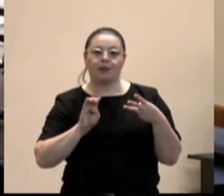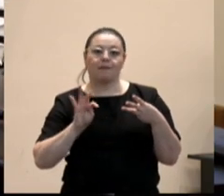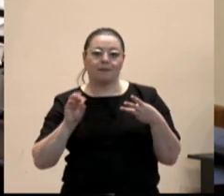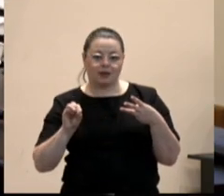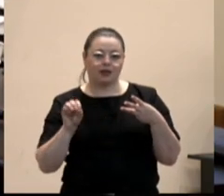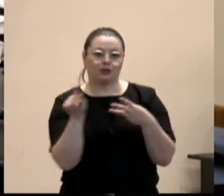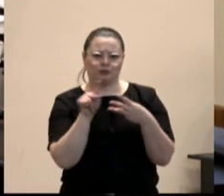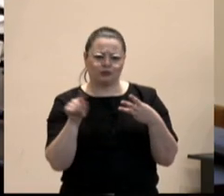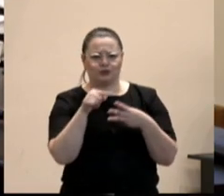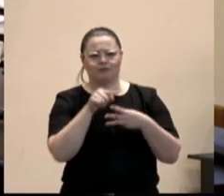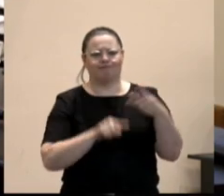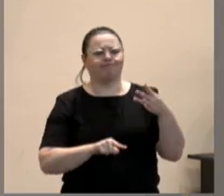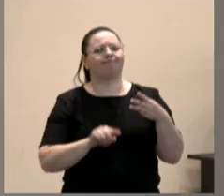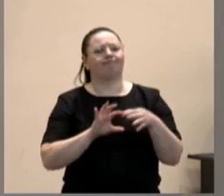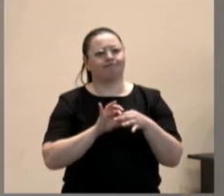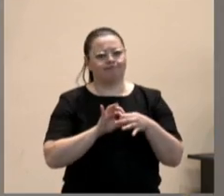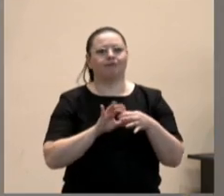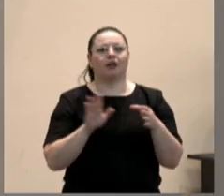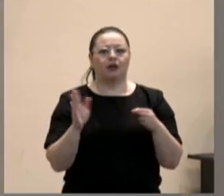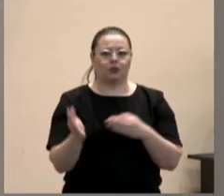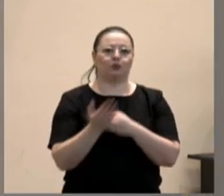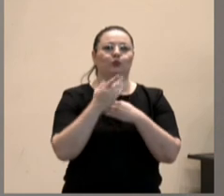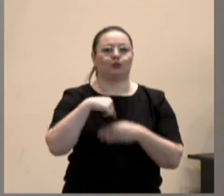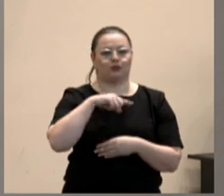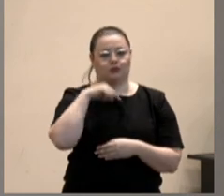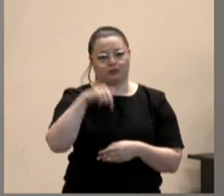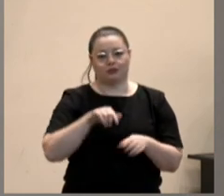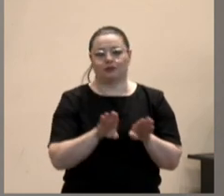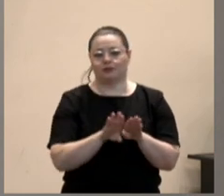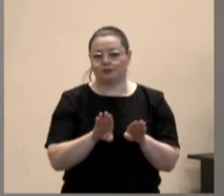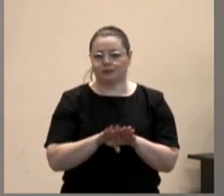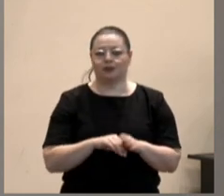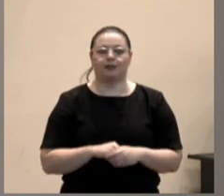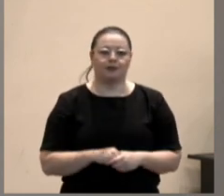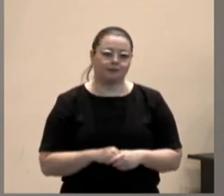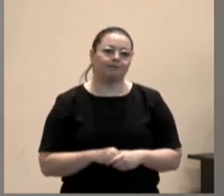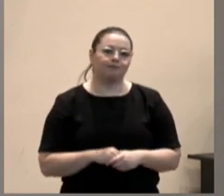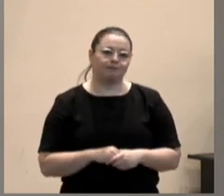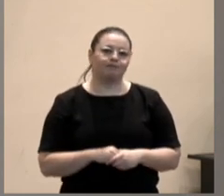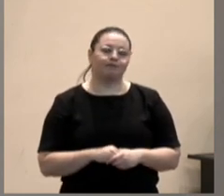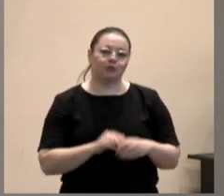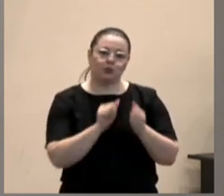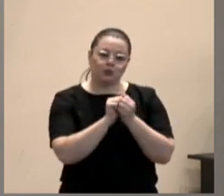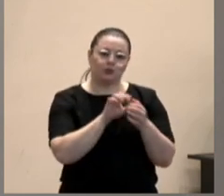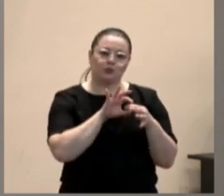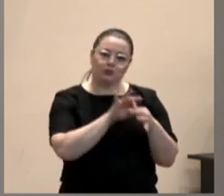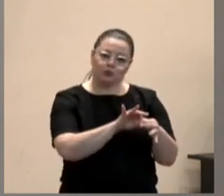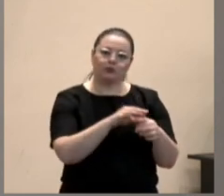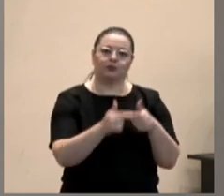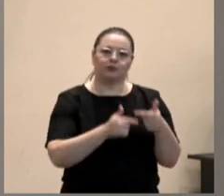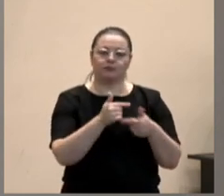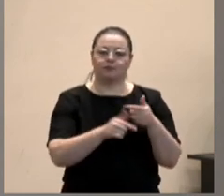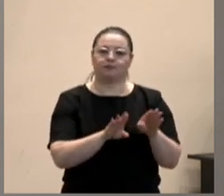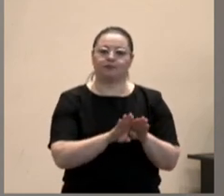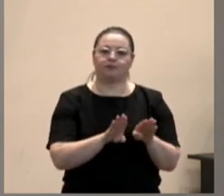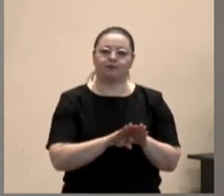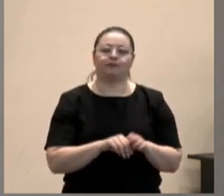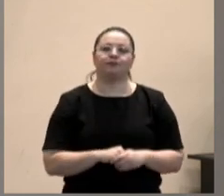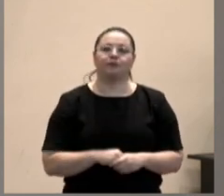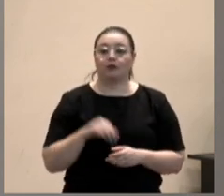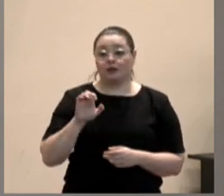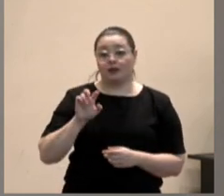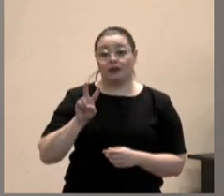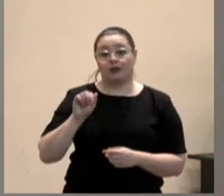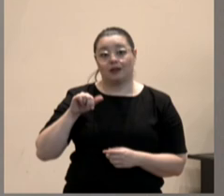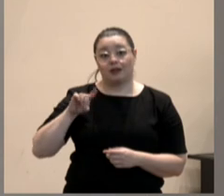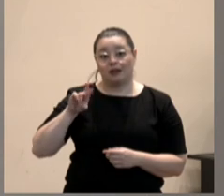dito. E, claro que são, né? Também companheiros lá da tarefa. A Lueli, o Evandro